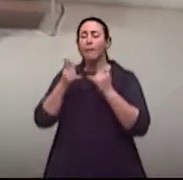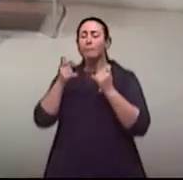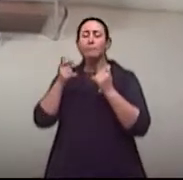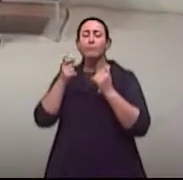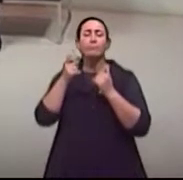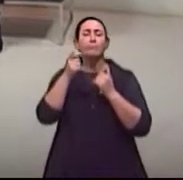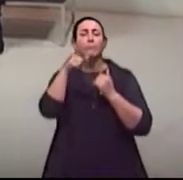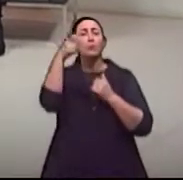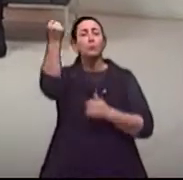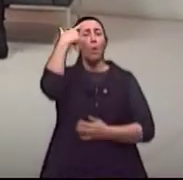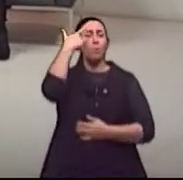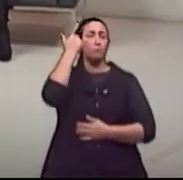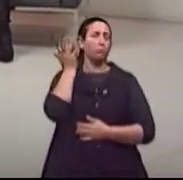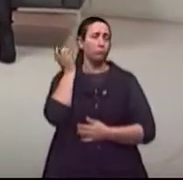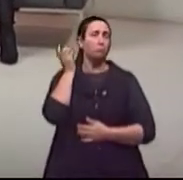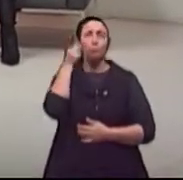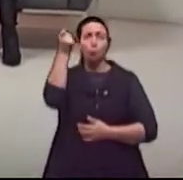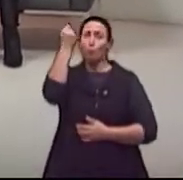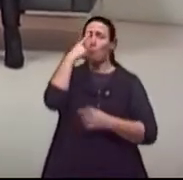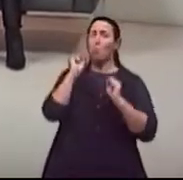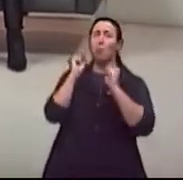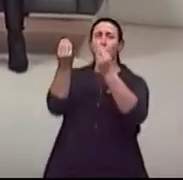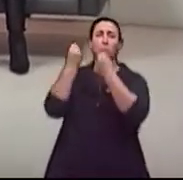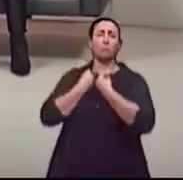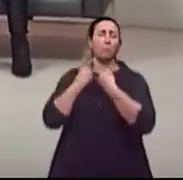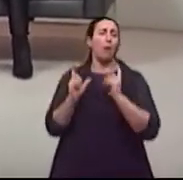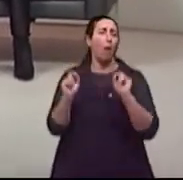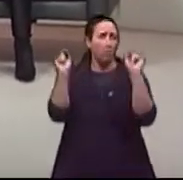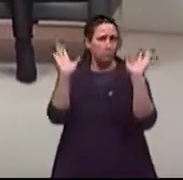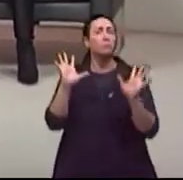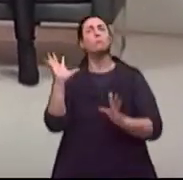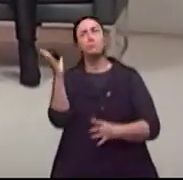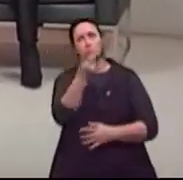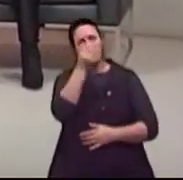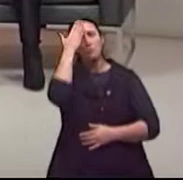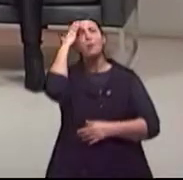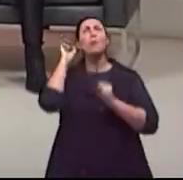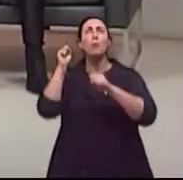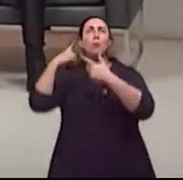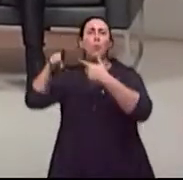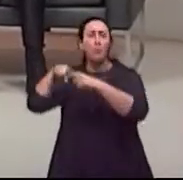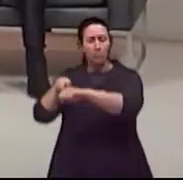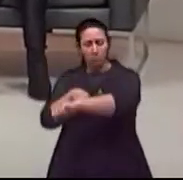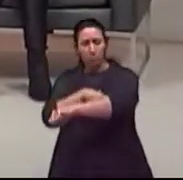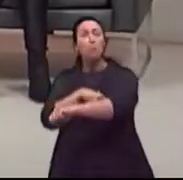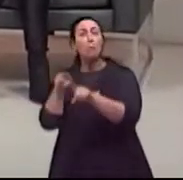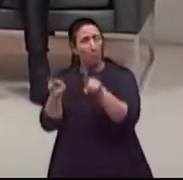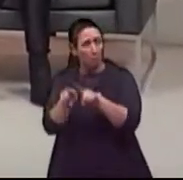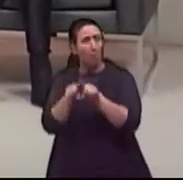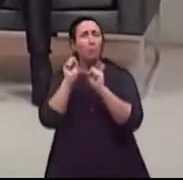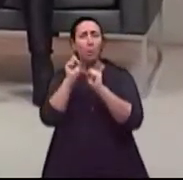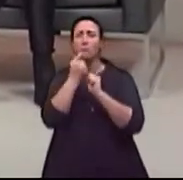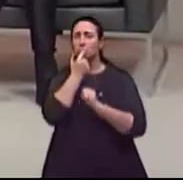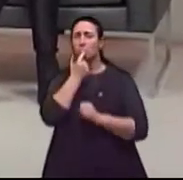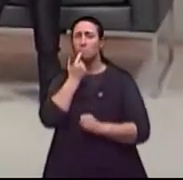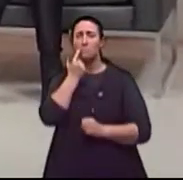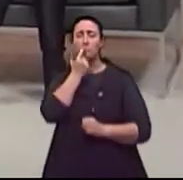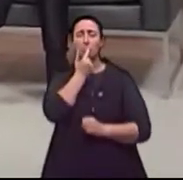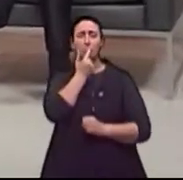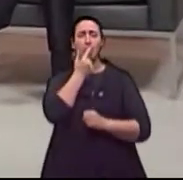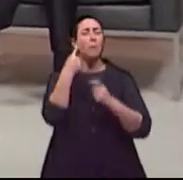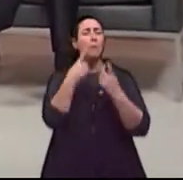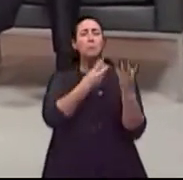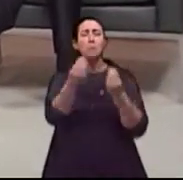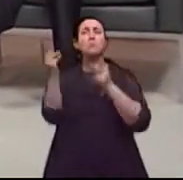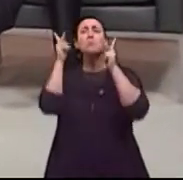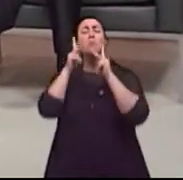uma delas é o sol o sol em demasia que a gente sabe que faz mal pra pele faz mal para os lábios então alguns cânceres locais